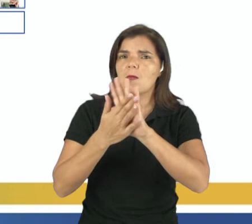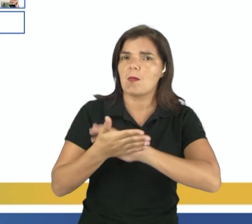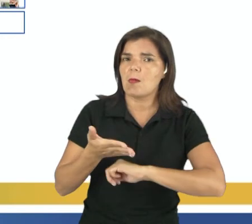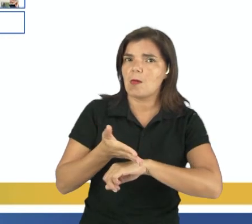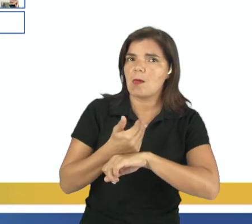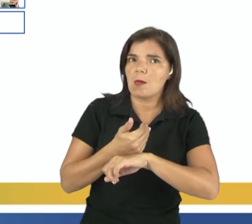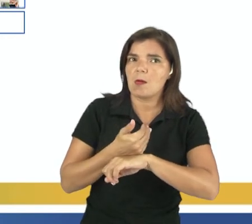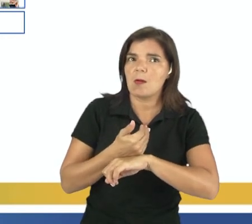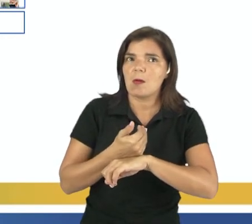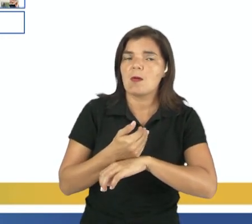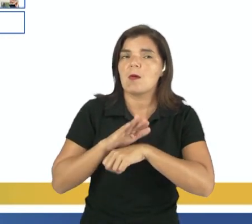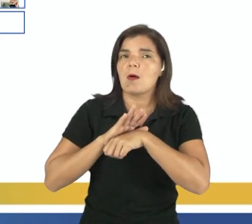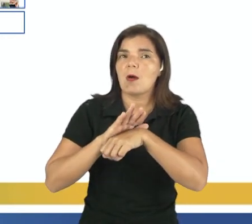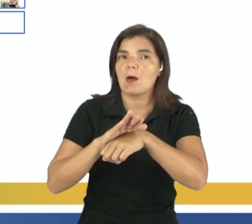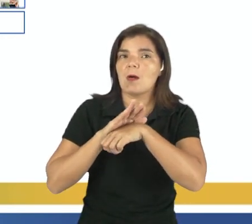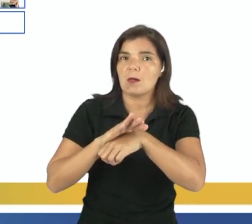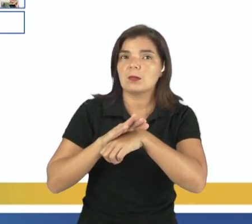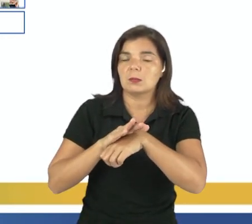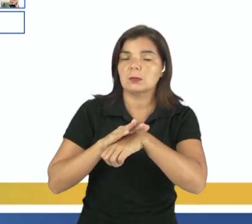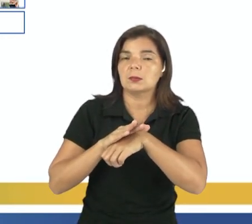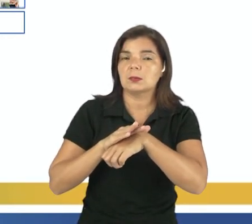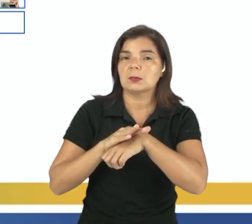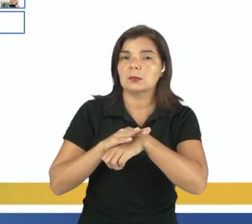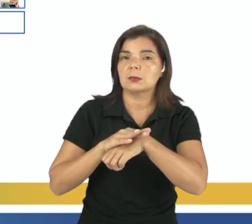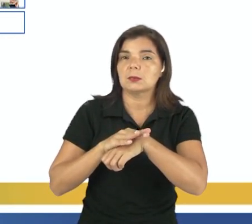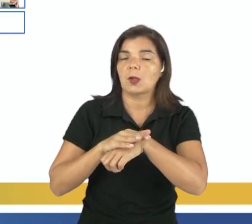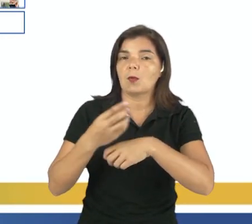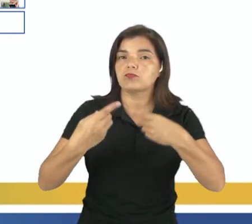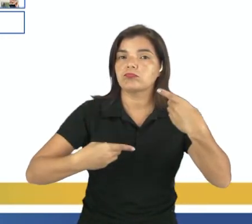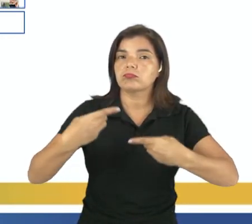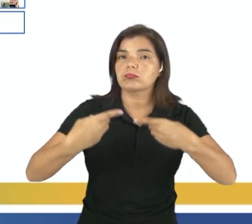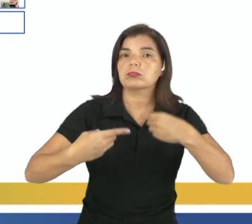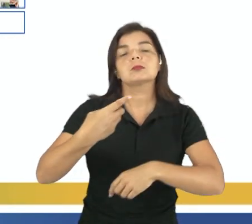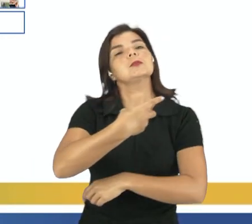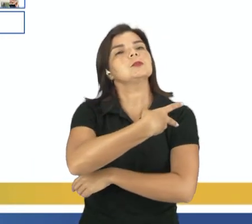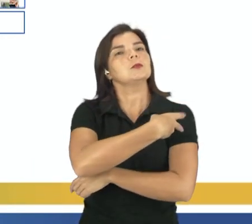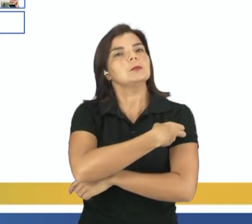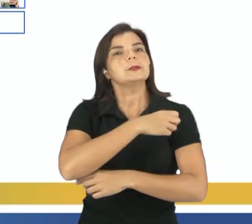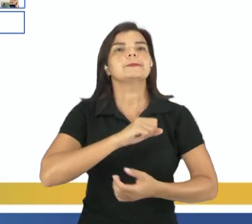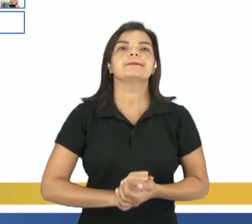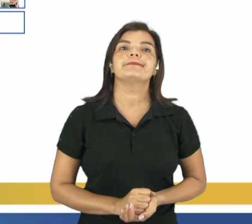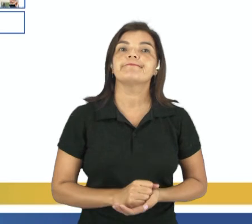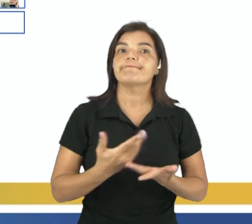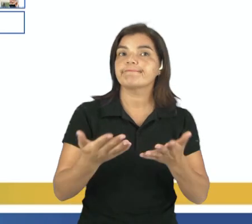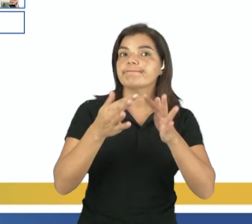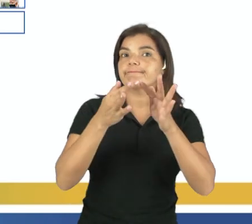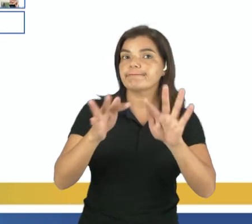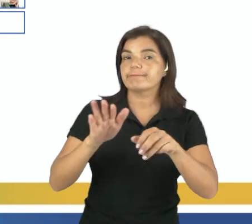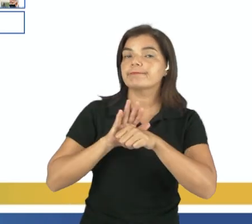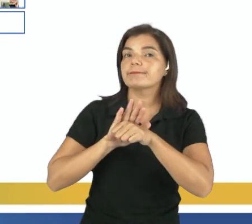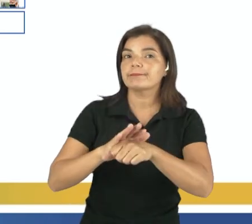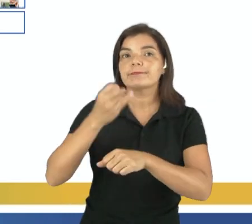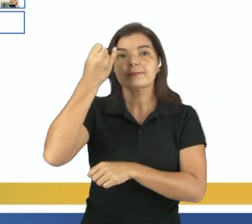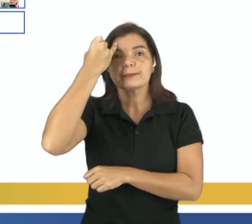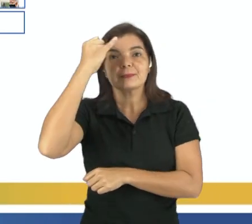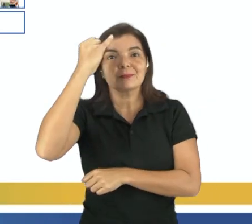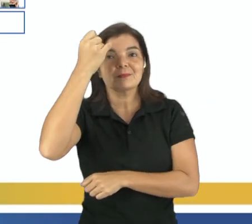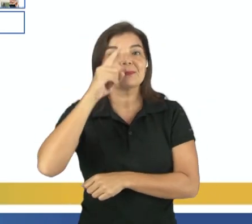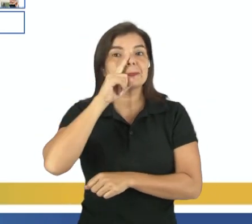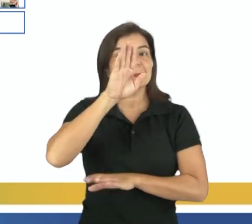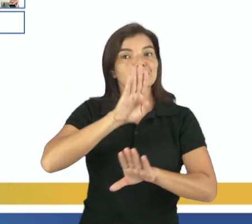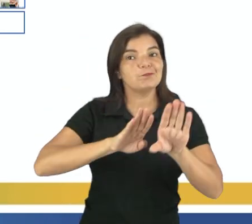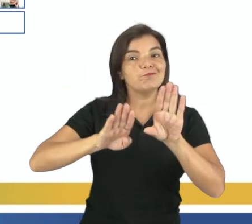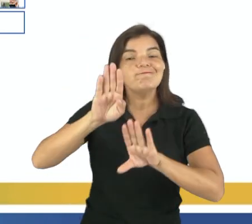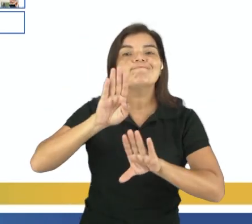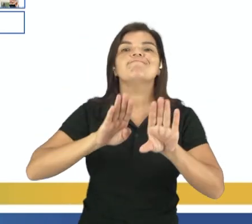desastres anteriores ajudam a atribuir a discussão sobre as vacinas? Essas frases atribuem a ideia